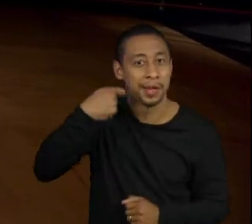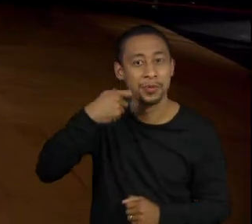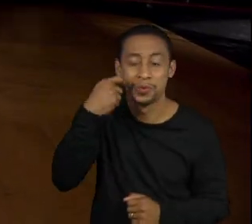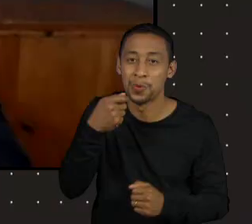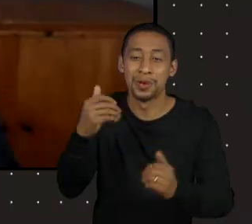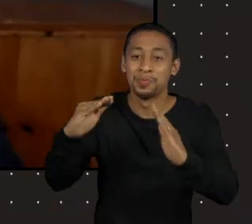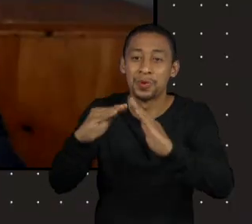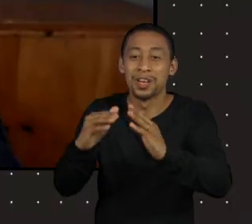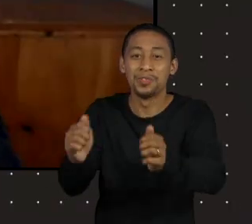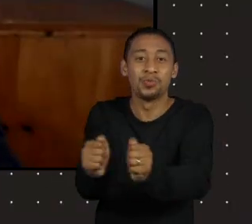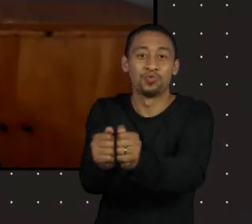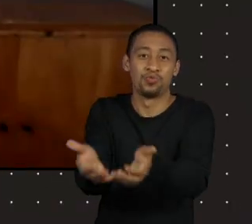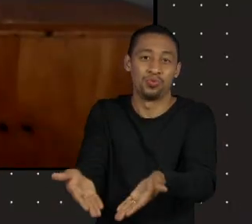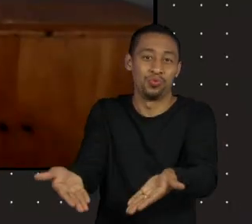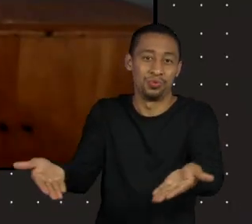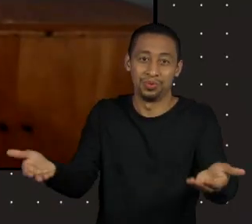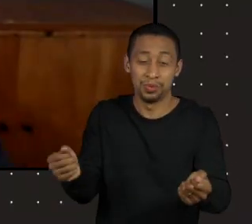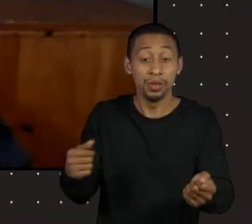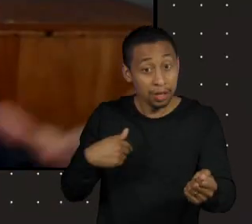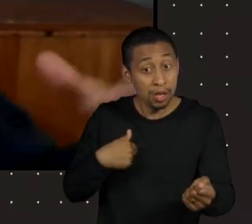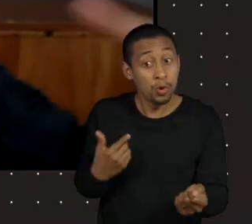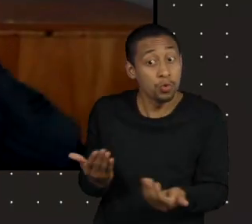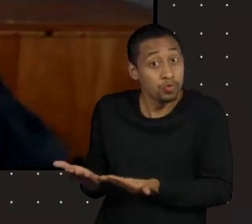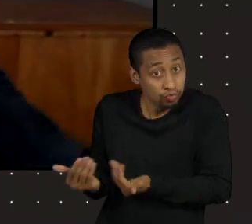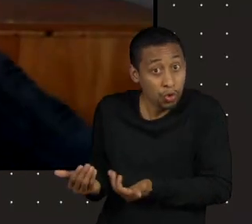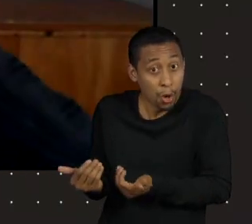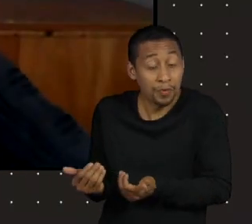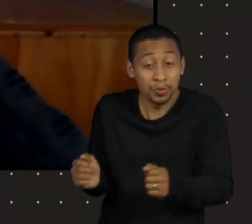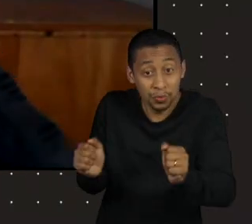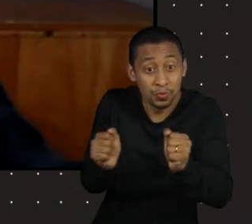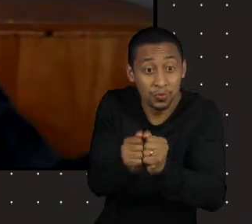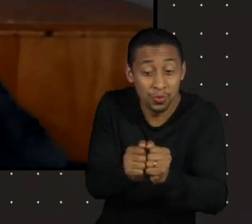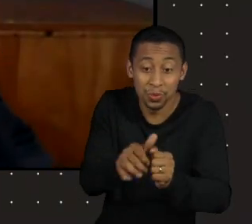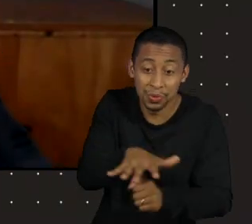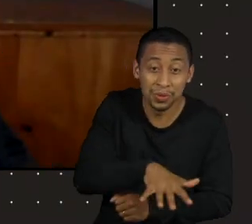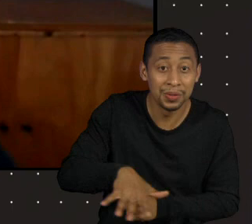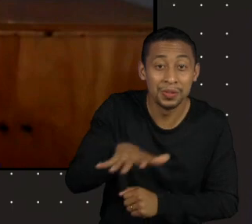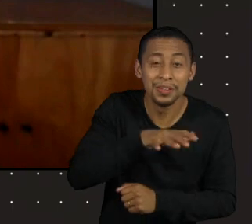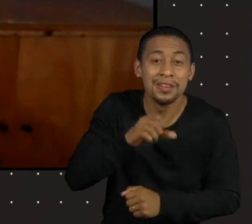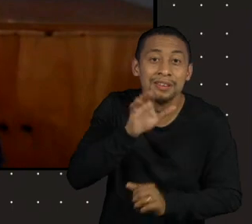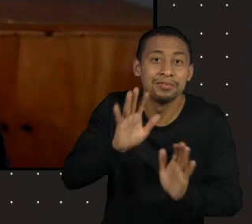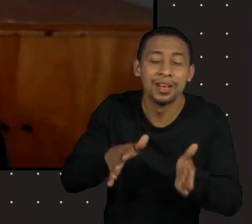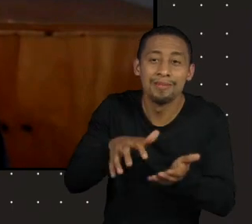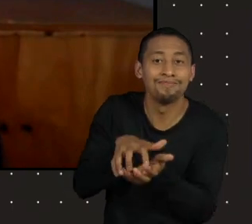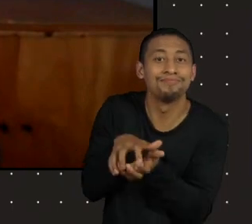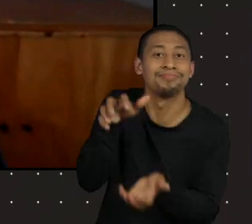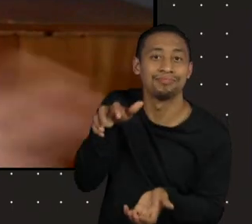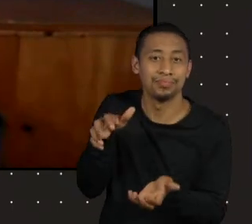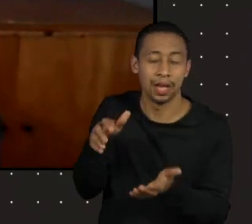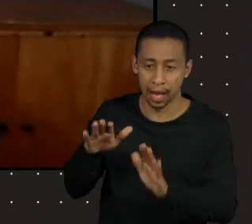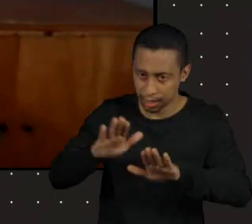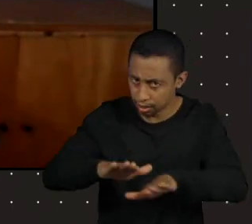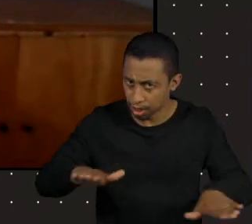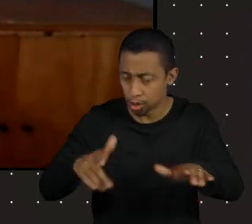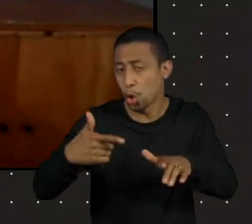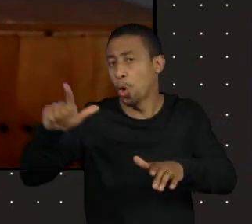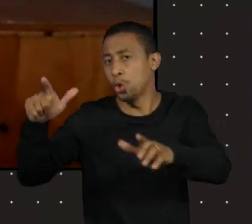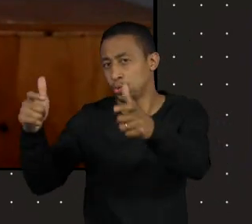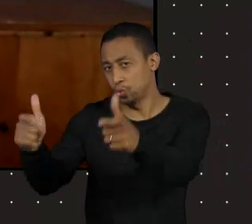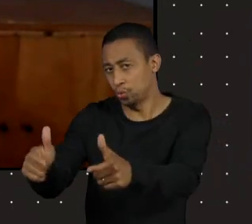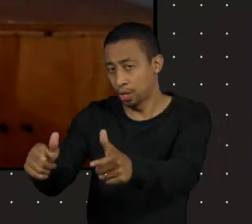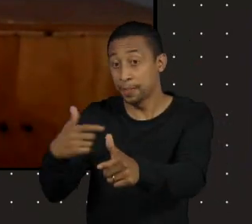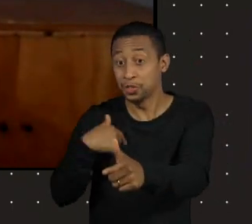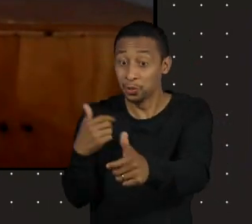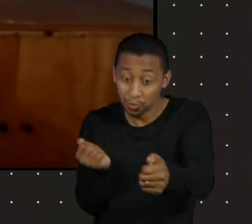mas morava com todos os atores mais velhos. As crianças moravam com seus pais num outro lugar, mas eu estava já no grupo